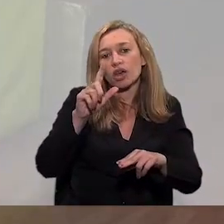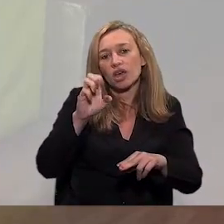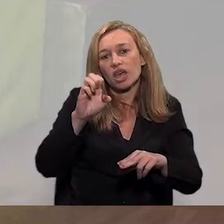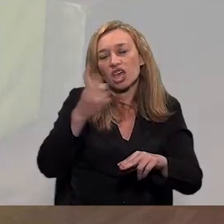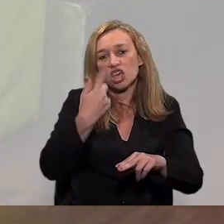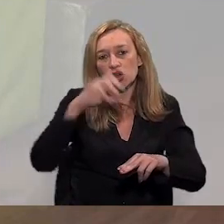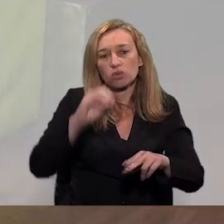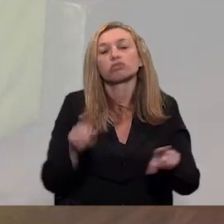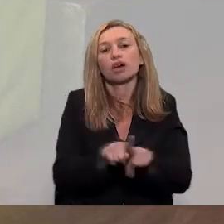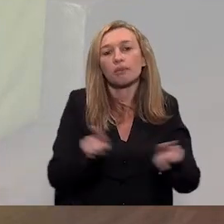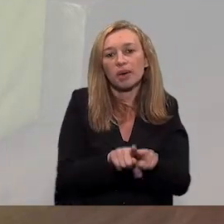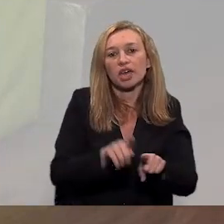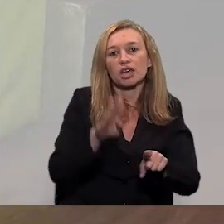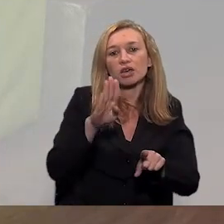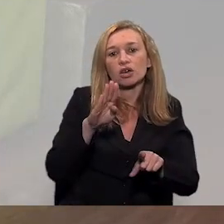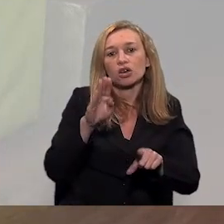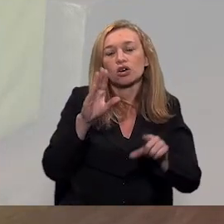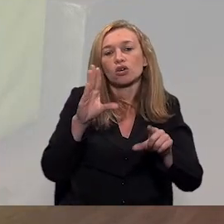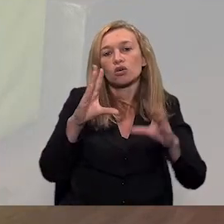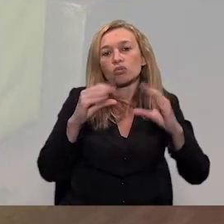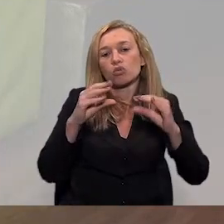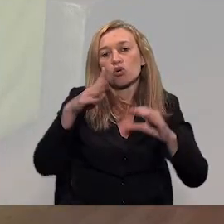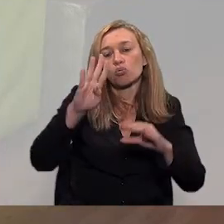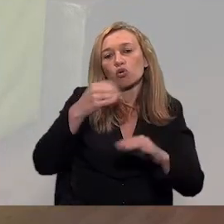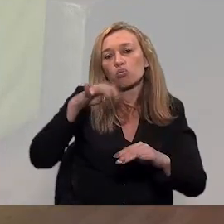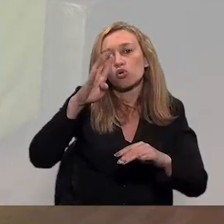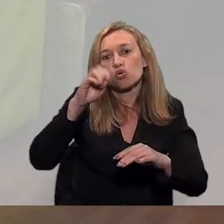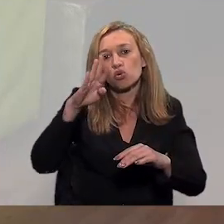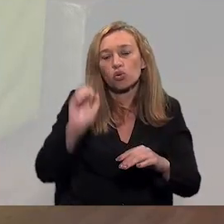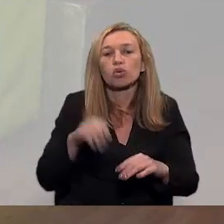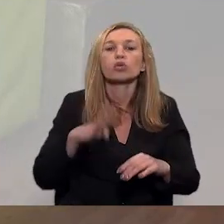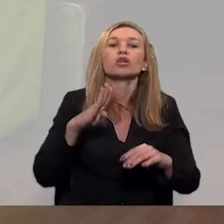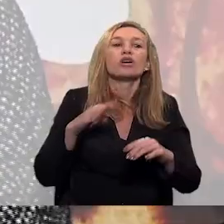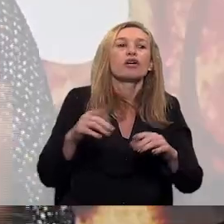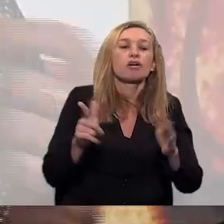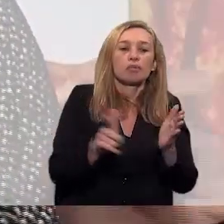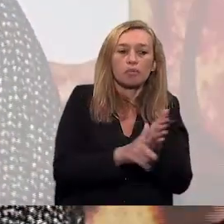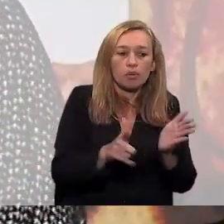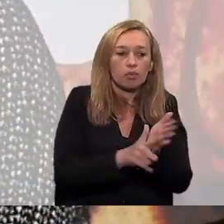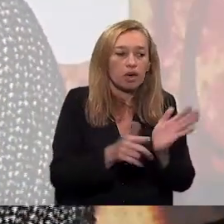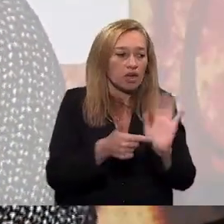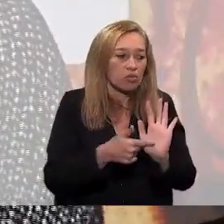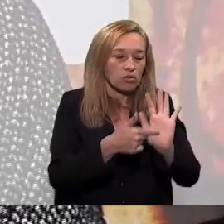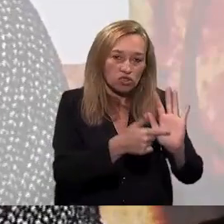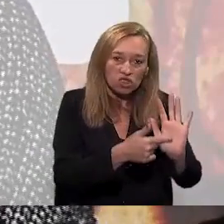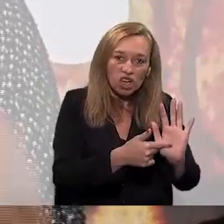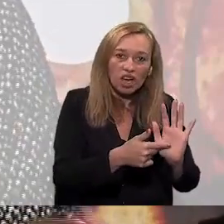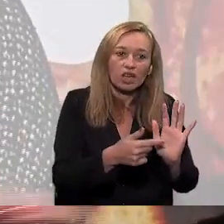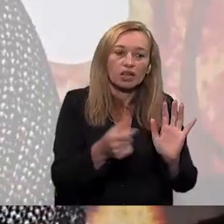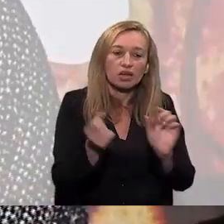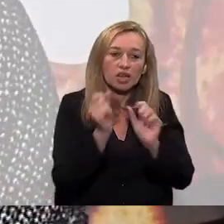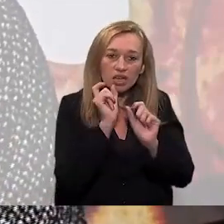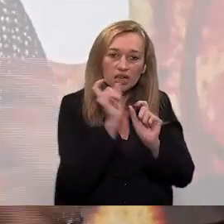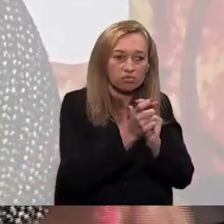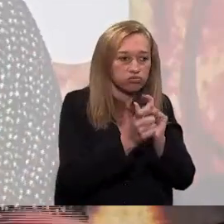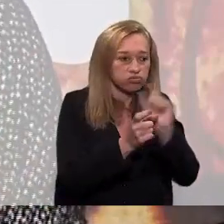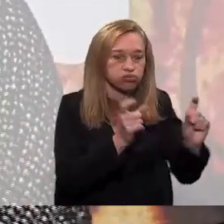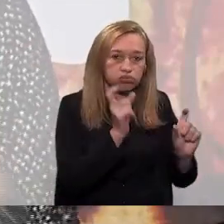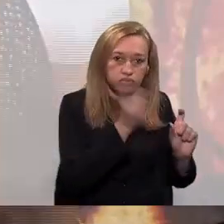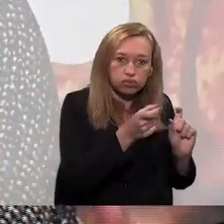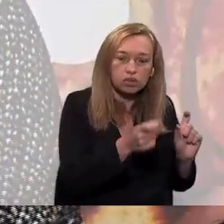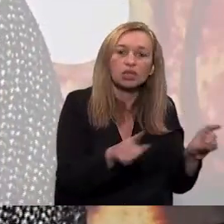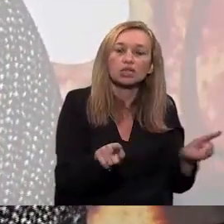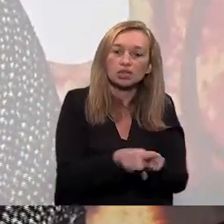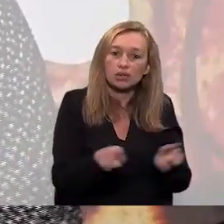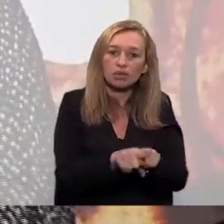meu bumbum. Na época, me tacavam bolinhas, mandavam bilhetinhos, falando coisas, me chamando